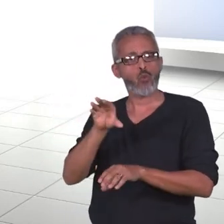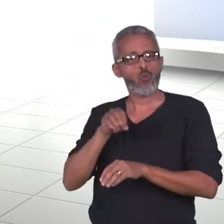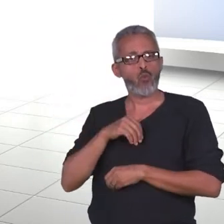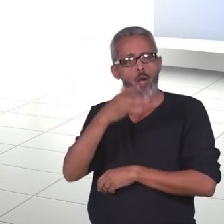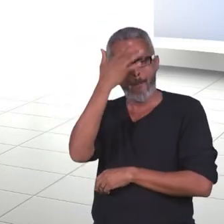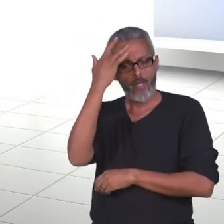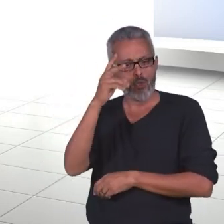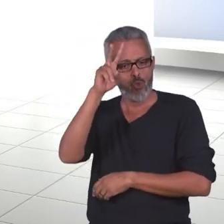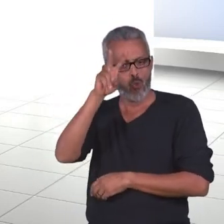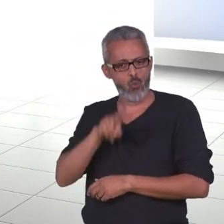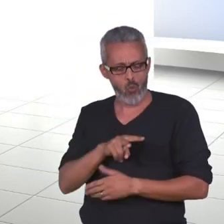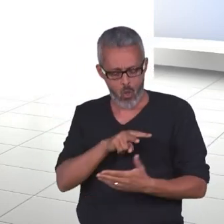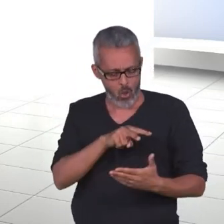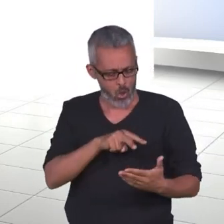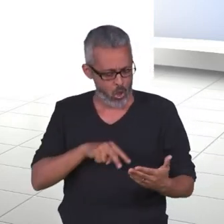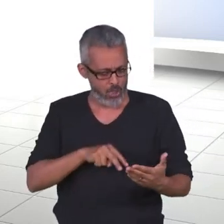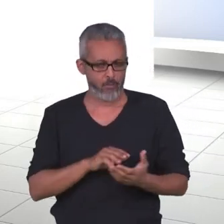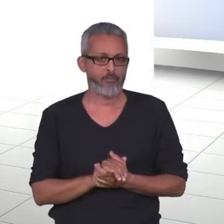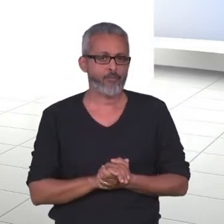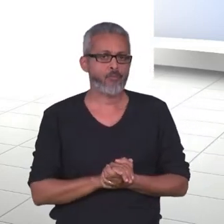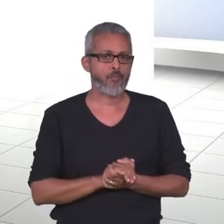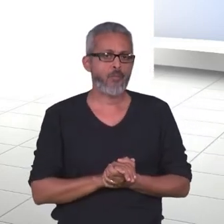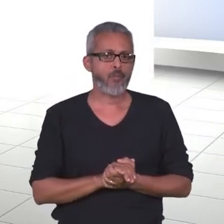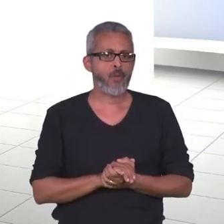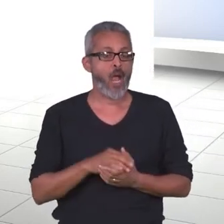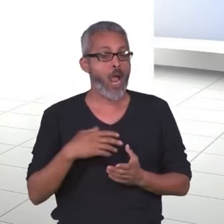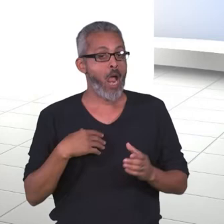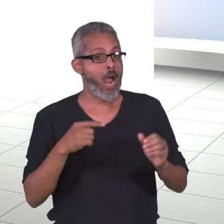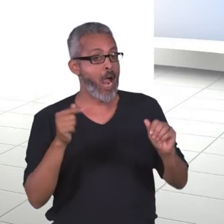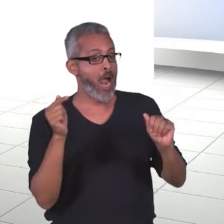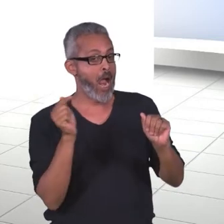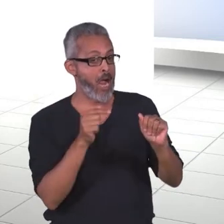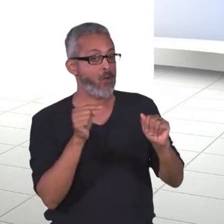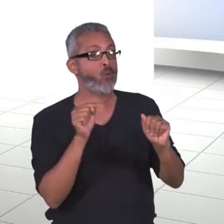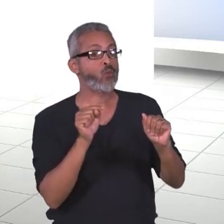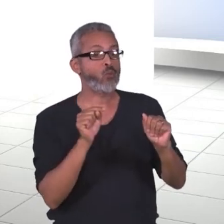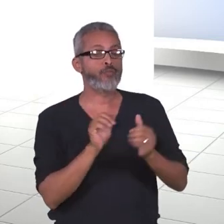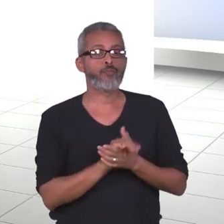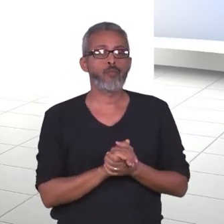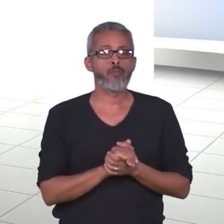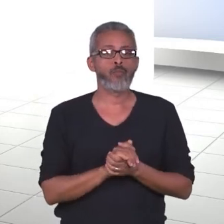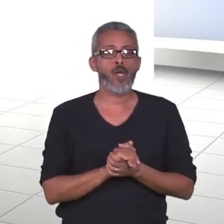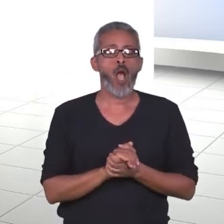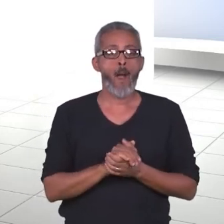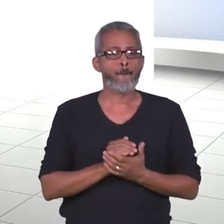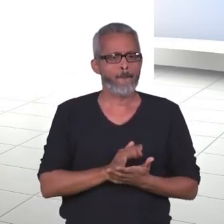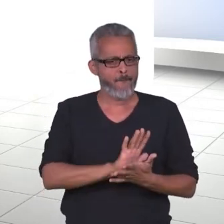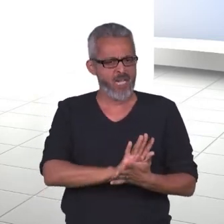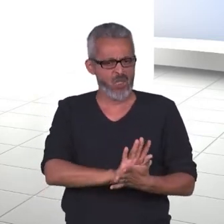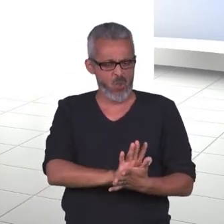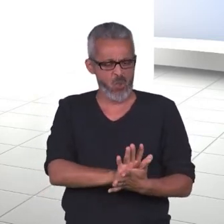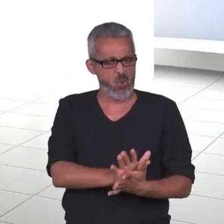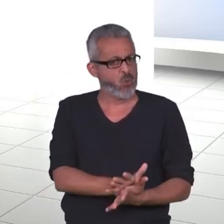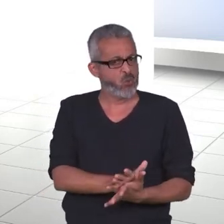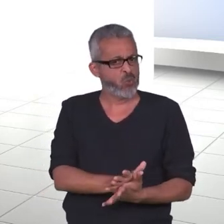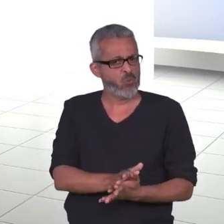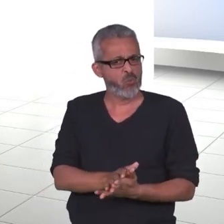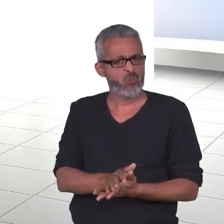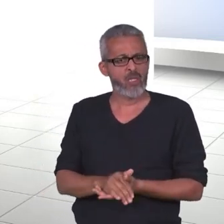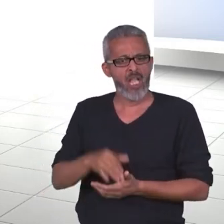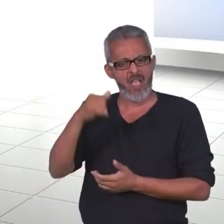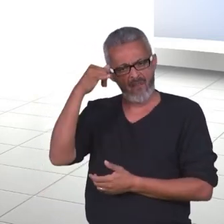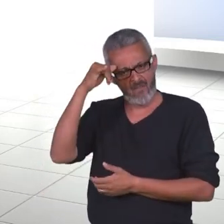Para quem esqueceu ou está em dúvida, a ironia é construída a partir de